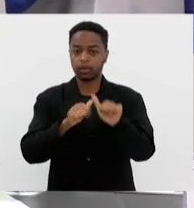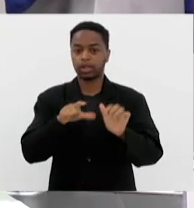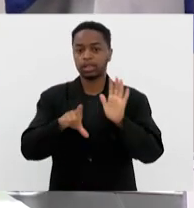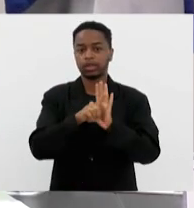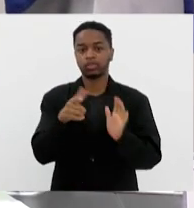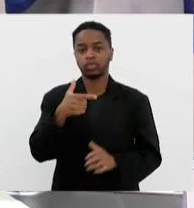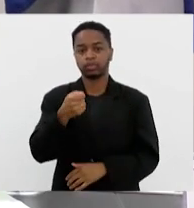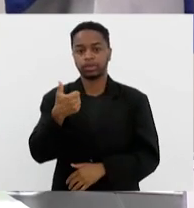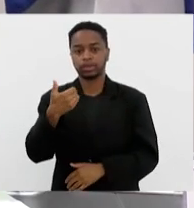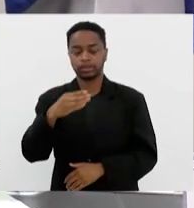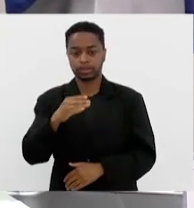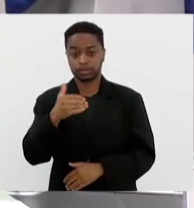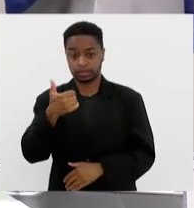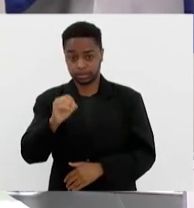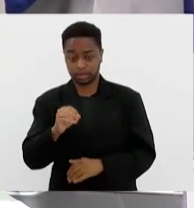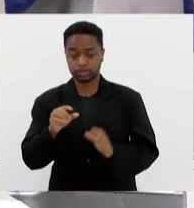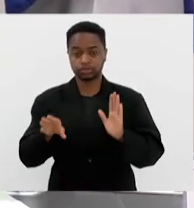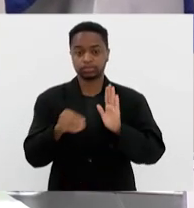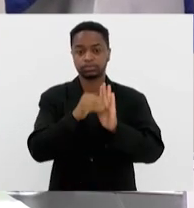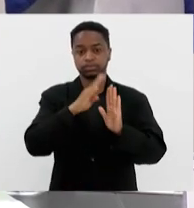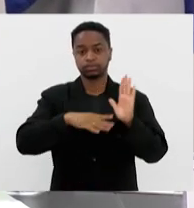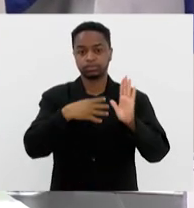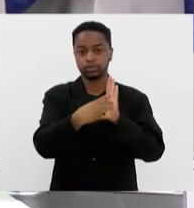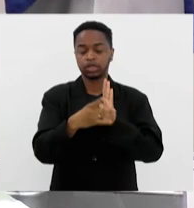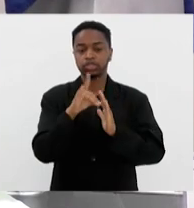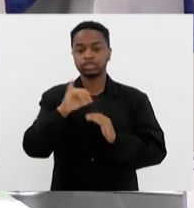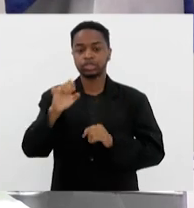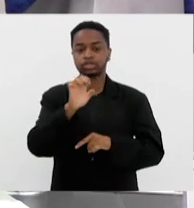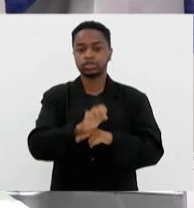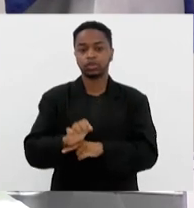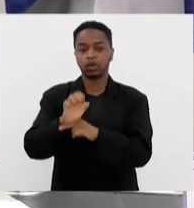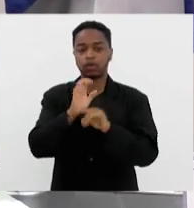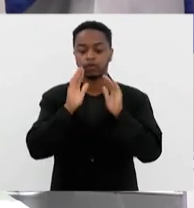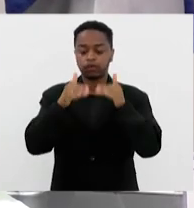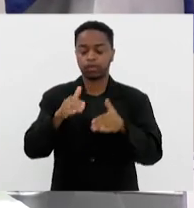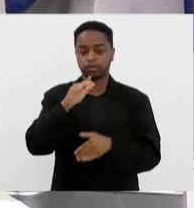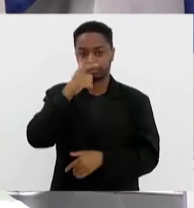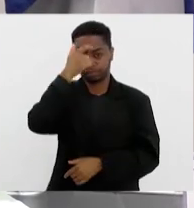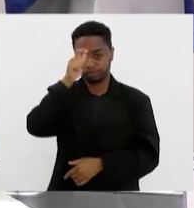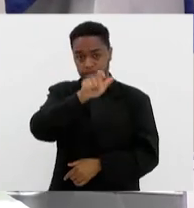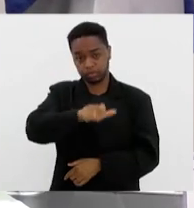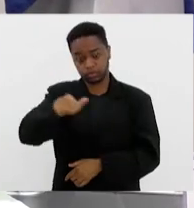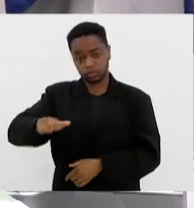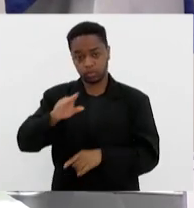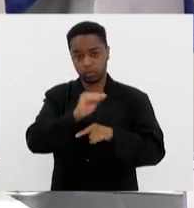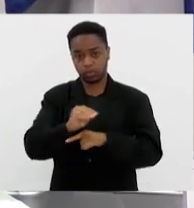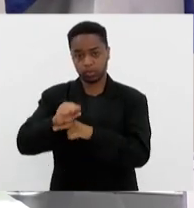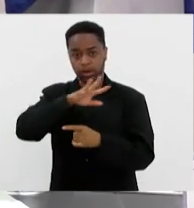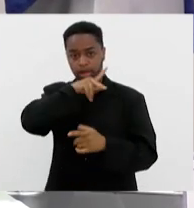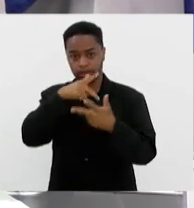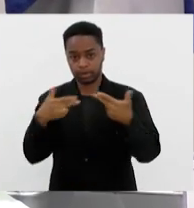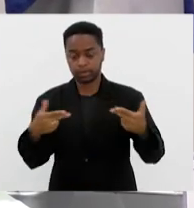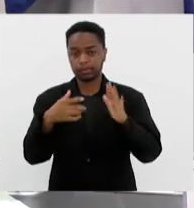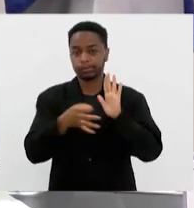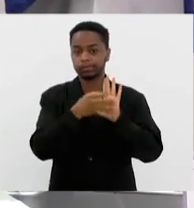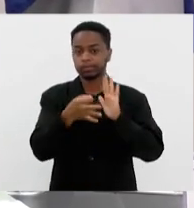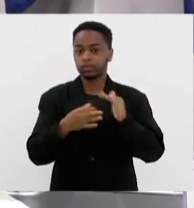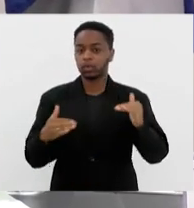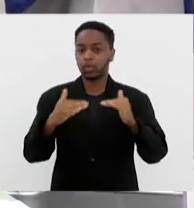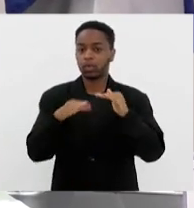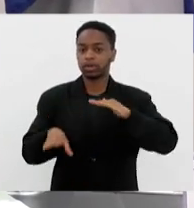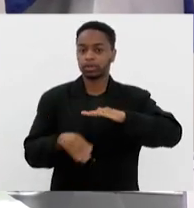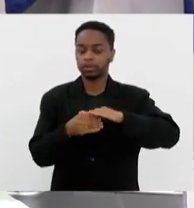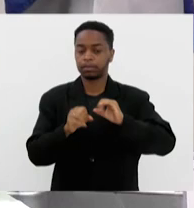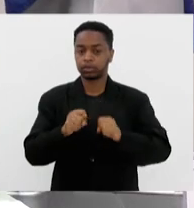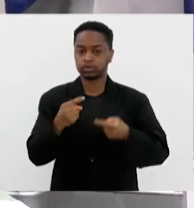incluir no calendário oficial do Estado do Rio de Janeiro o Dia Estadual do Cuidador de Animais. O parecer do deputado Filipinho Raves foi favorável à emenda.